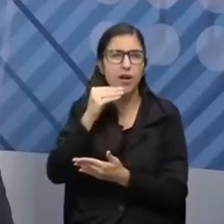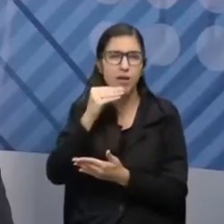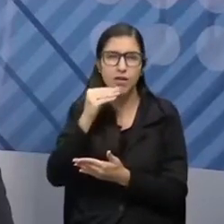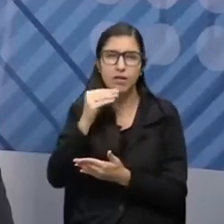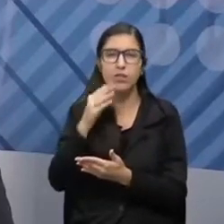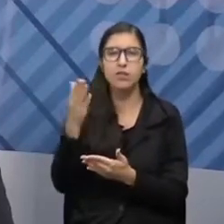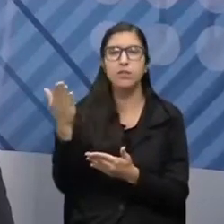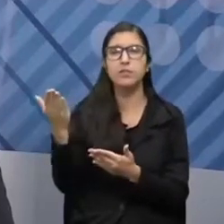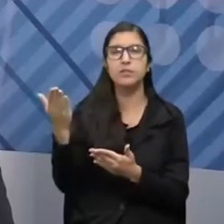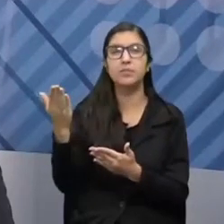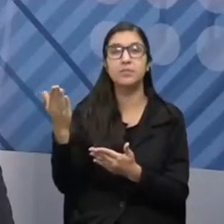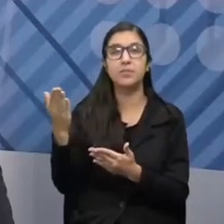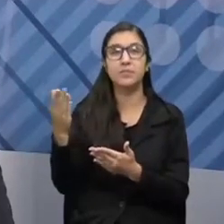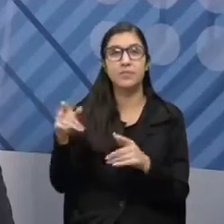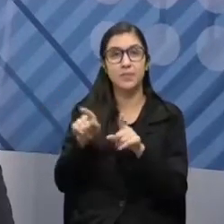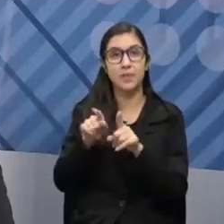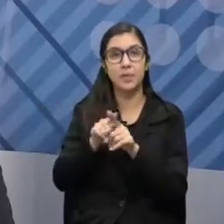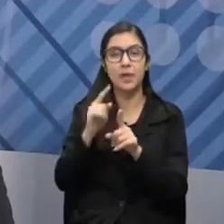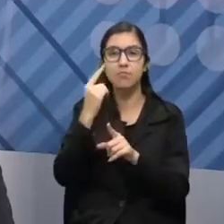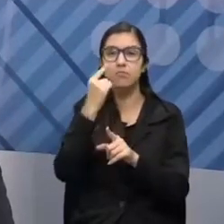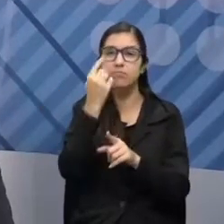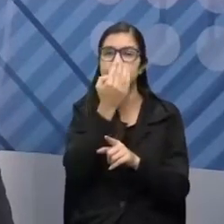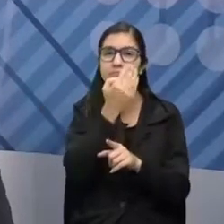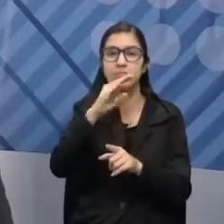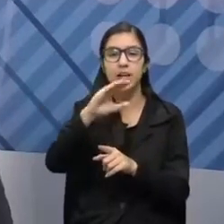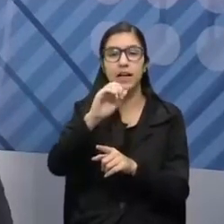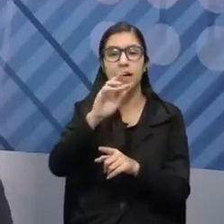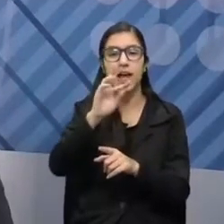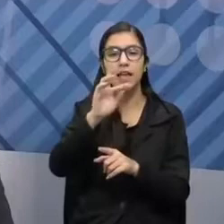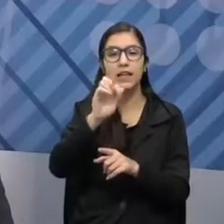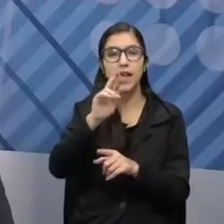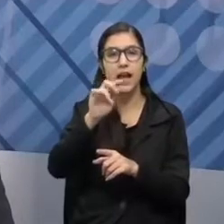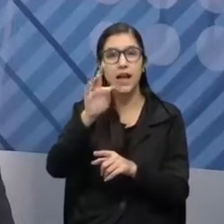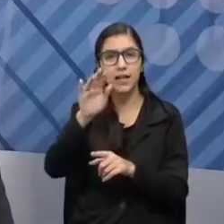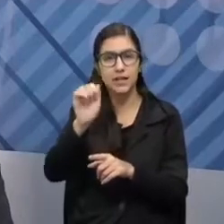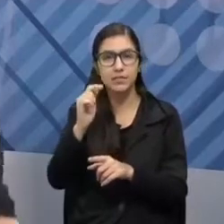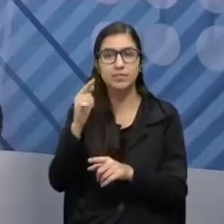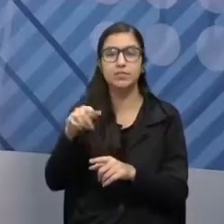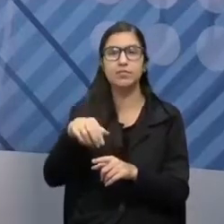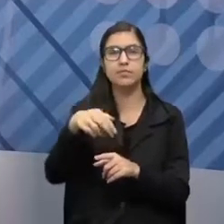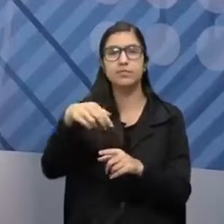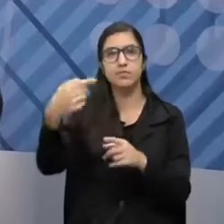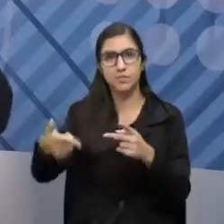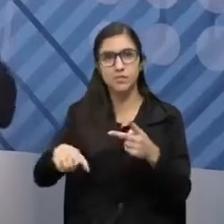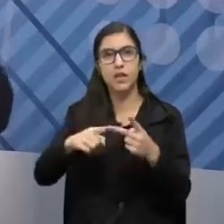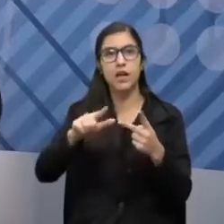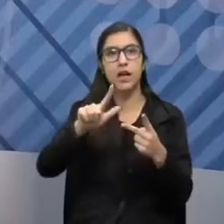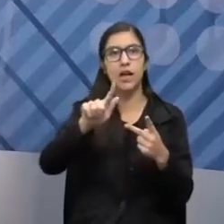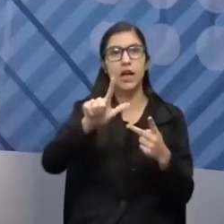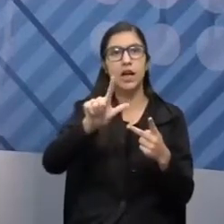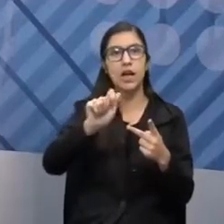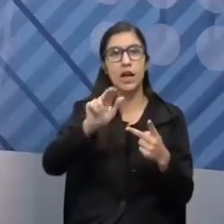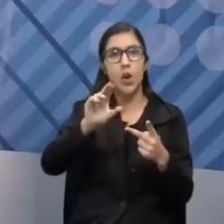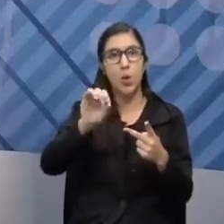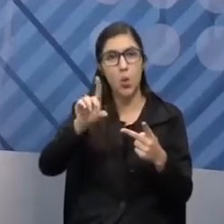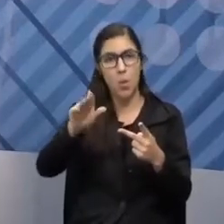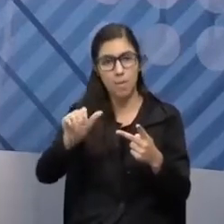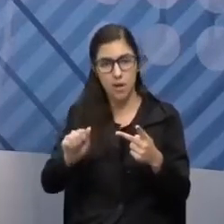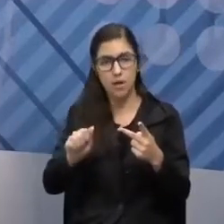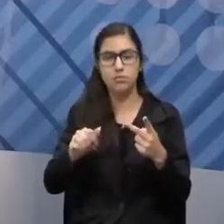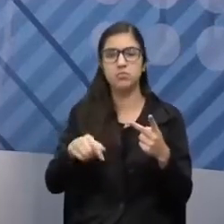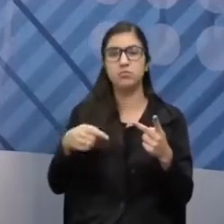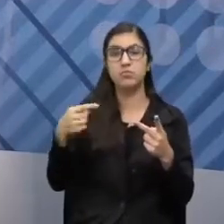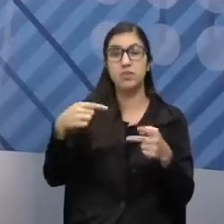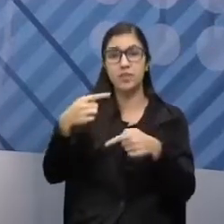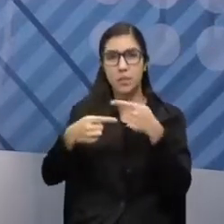ela nasceu com catarata, com glaucoma. Foi feito, depois, posteriormente,